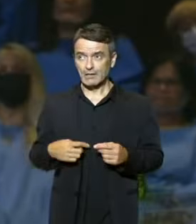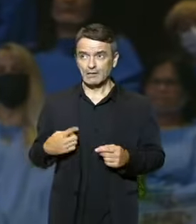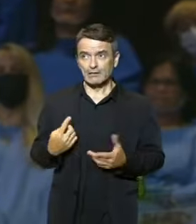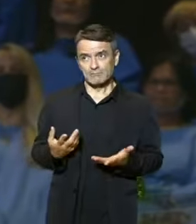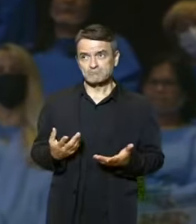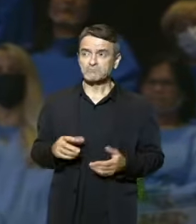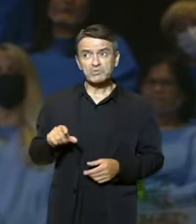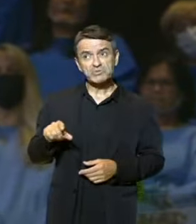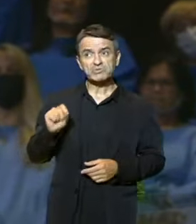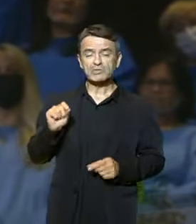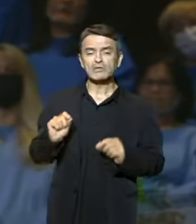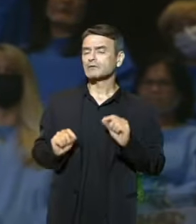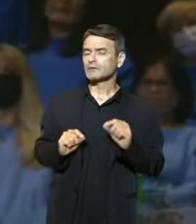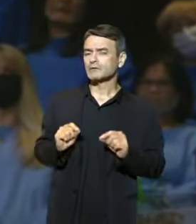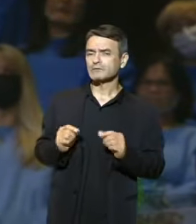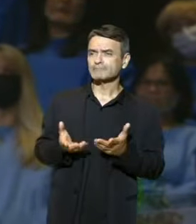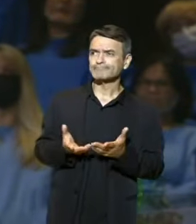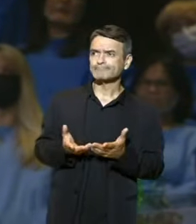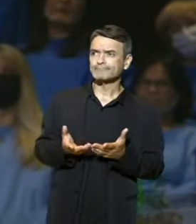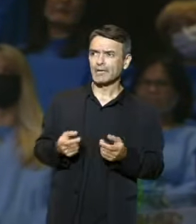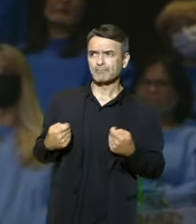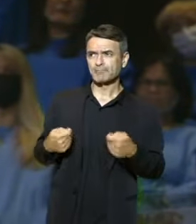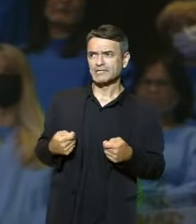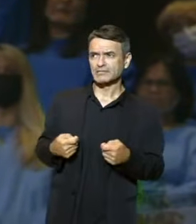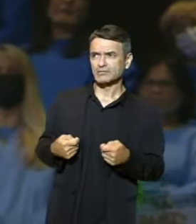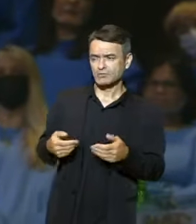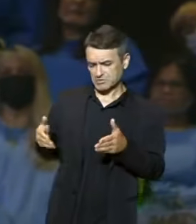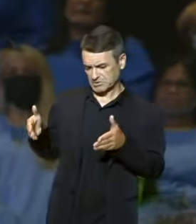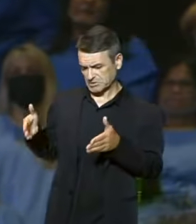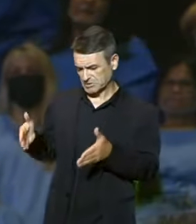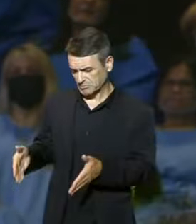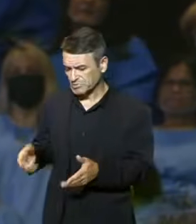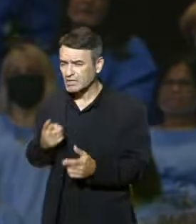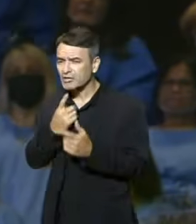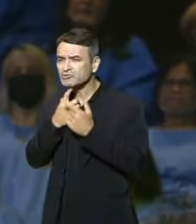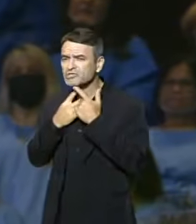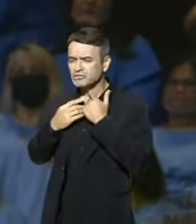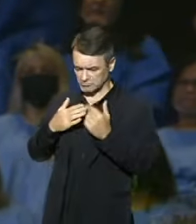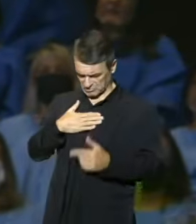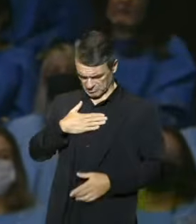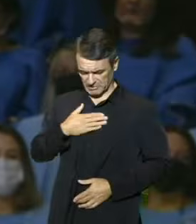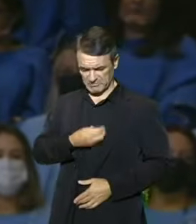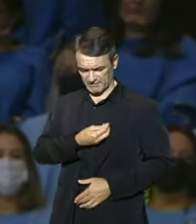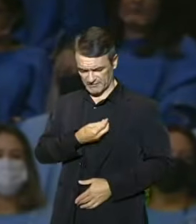decisão linda de sepultar os desejos da nossa carne